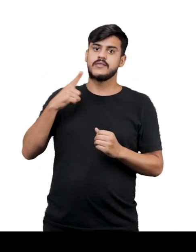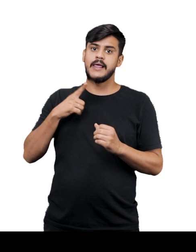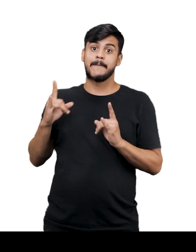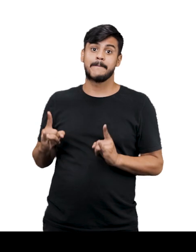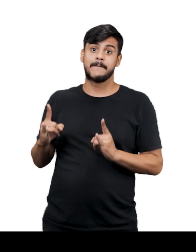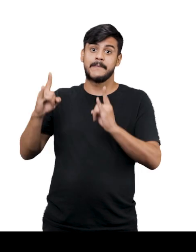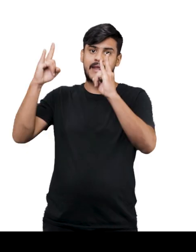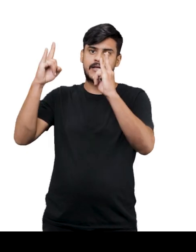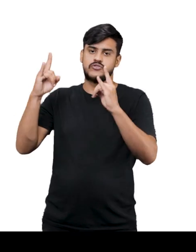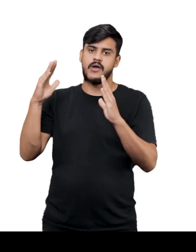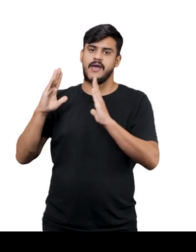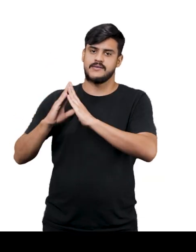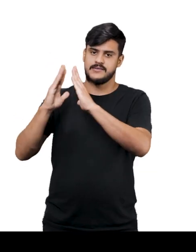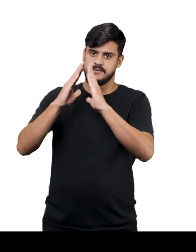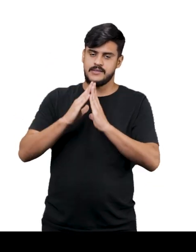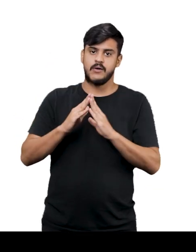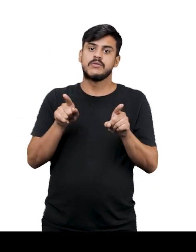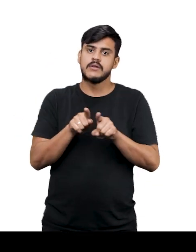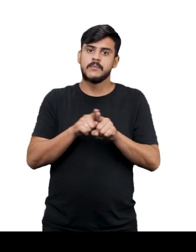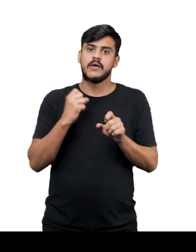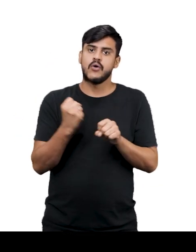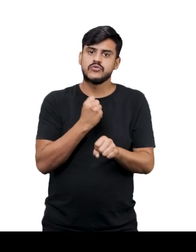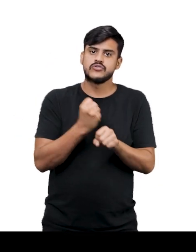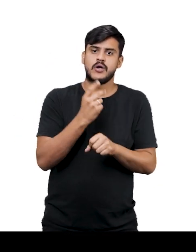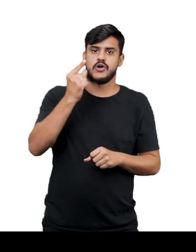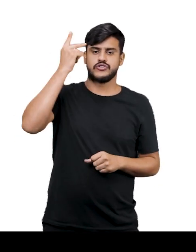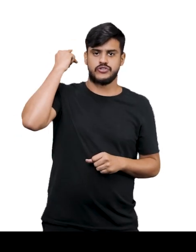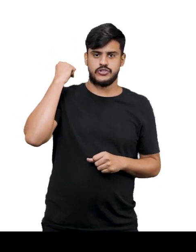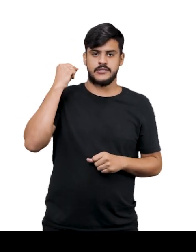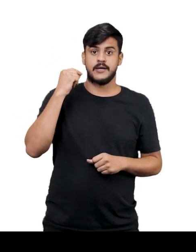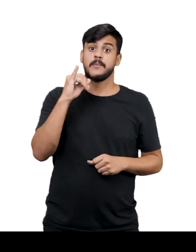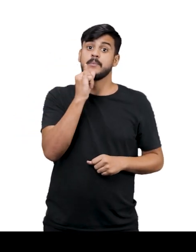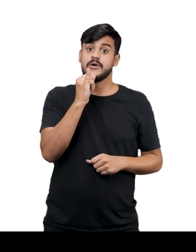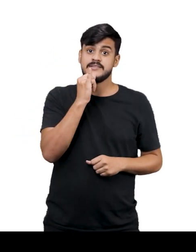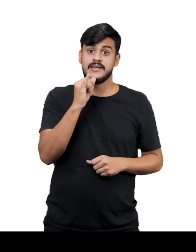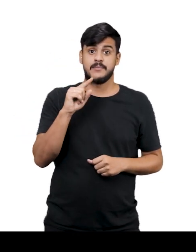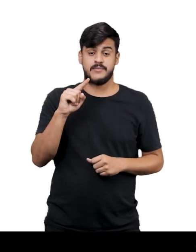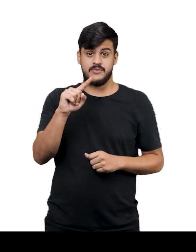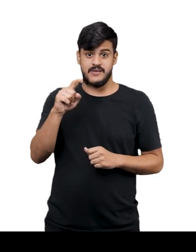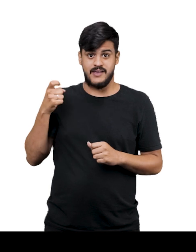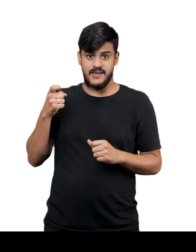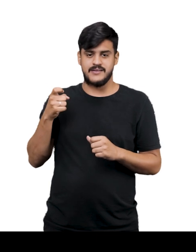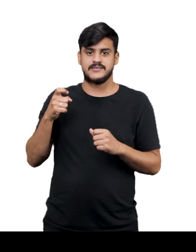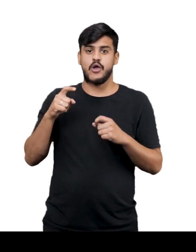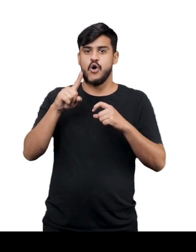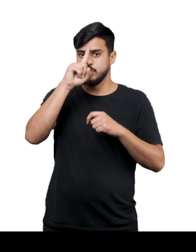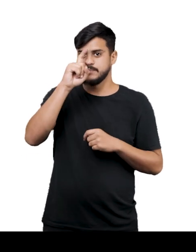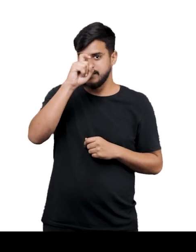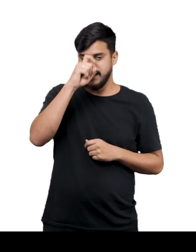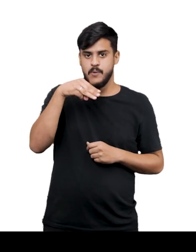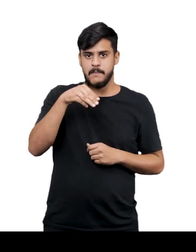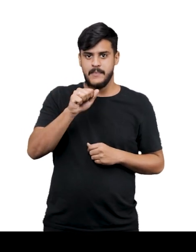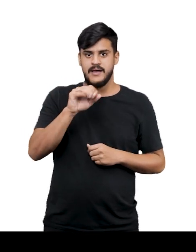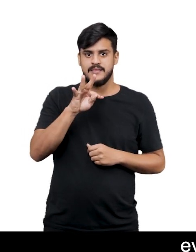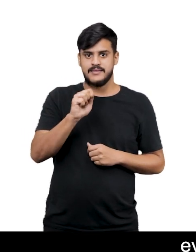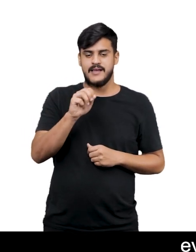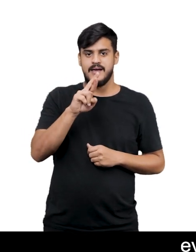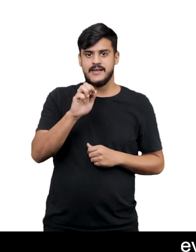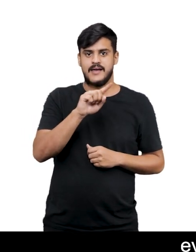prédios residenciais e construções antigas. Entre elas, o complexo onde existia o Hospital